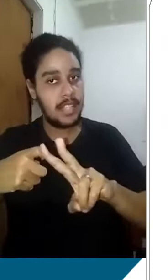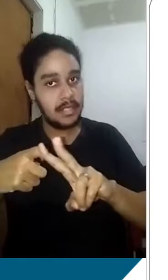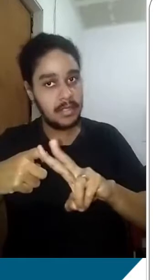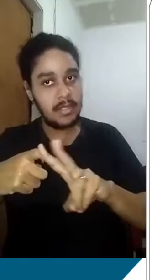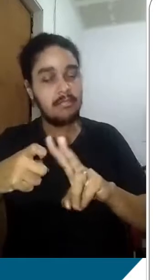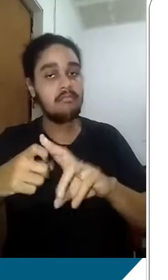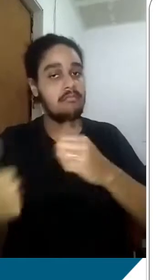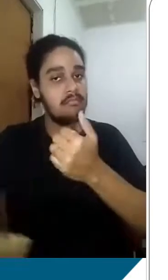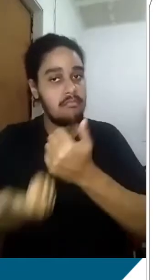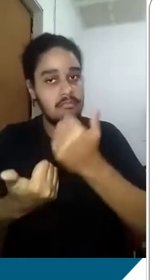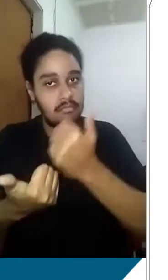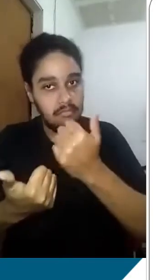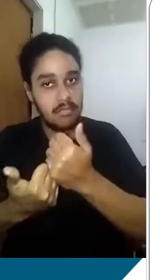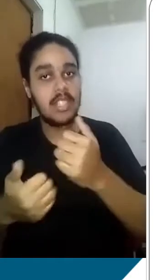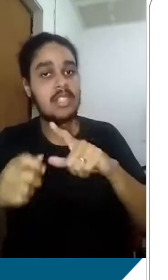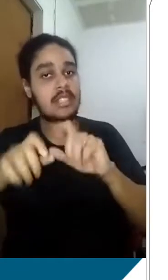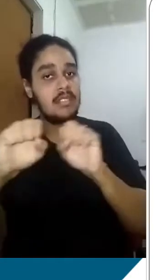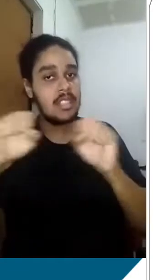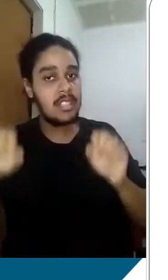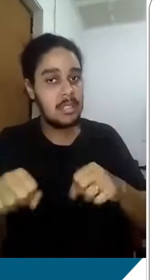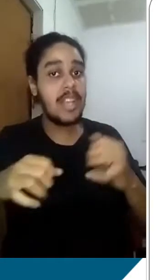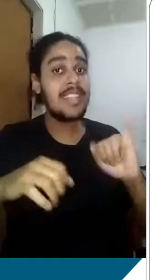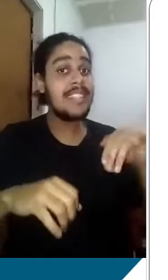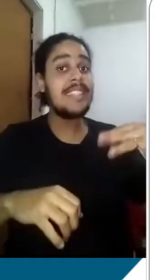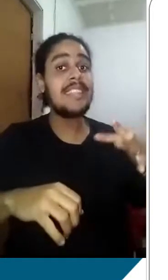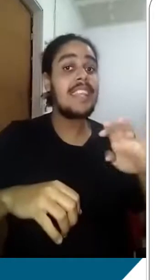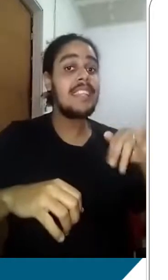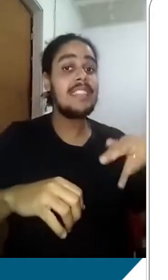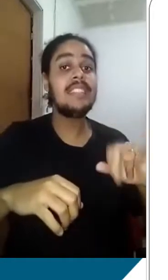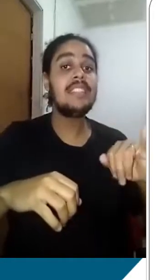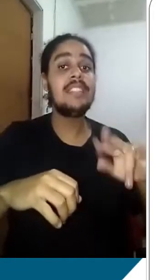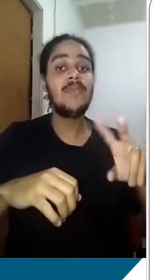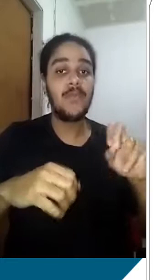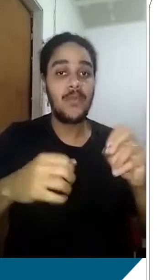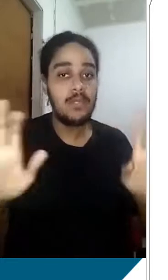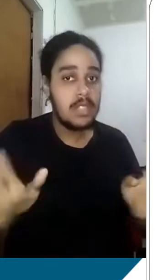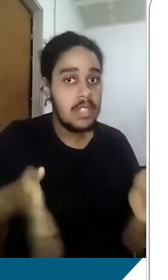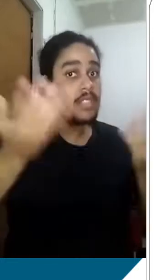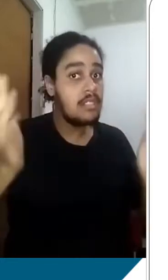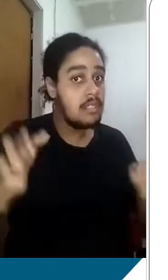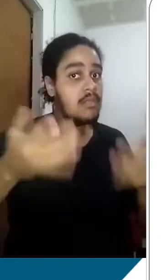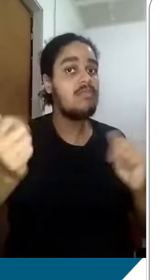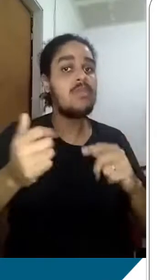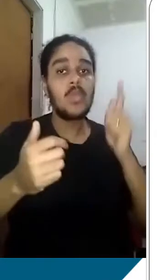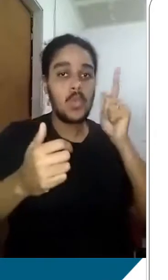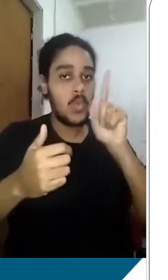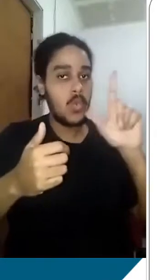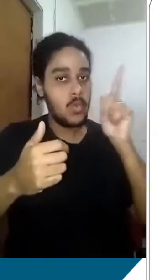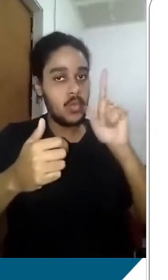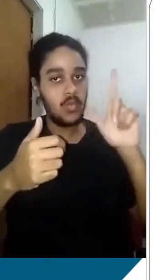grande para que esse sistema intensivo, ou seja, que faz uso intensivo de capital e tecnologia,